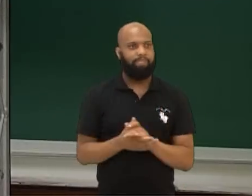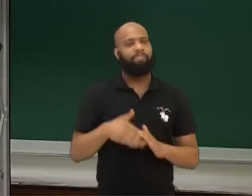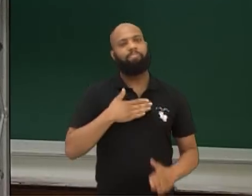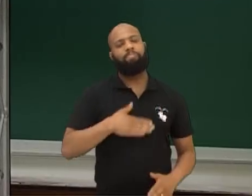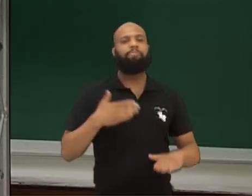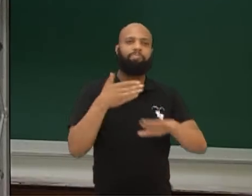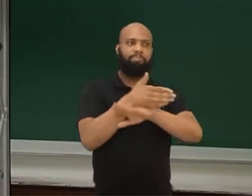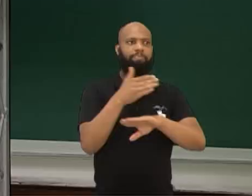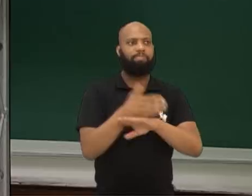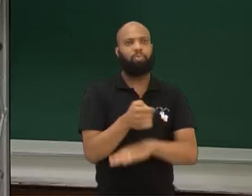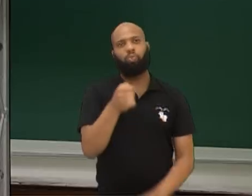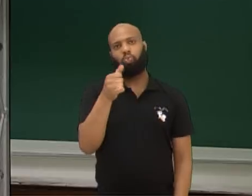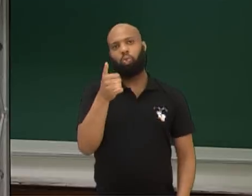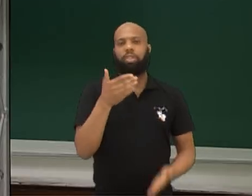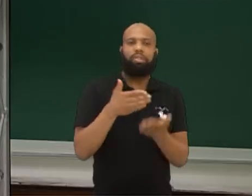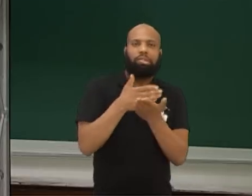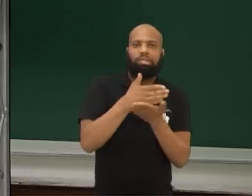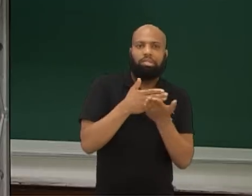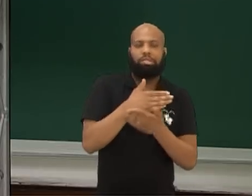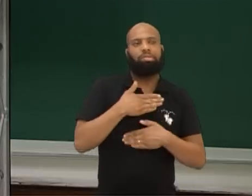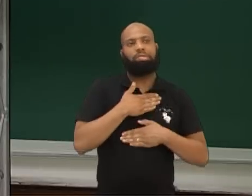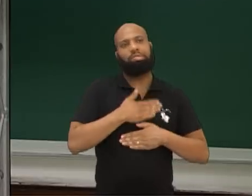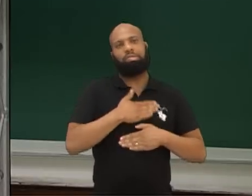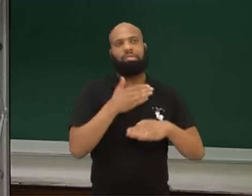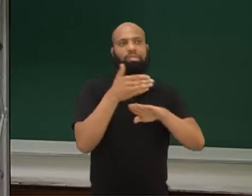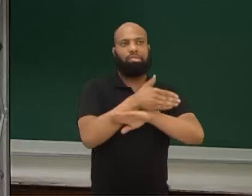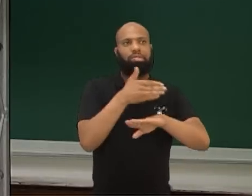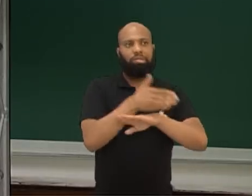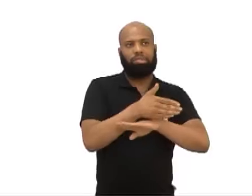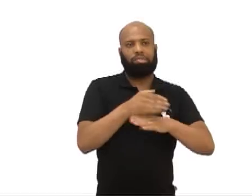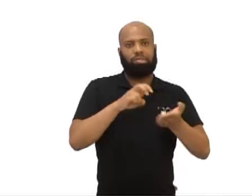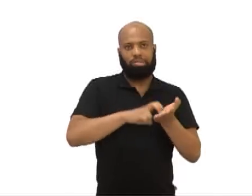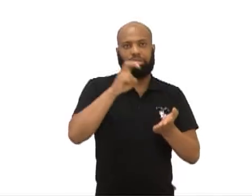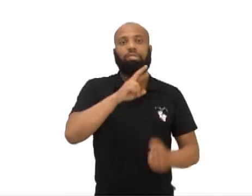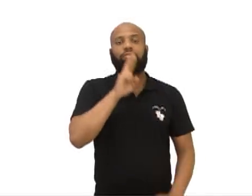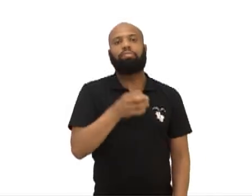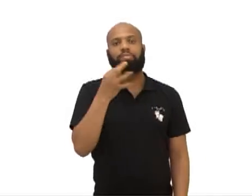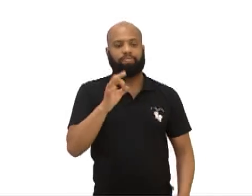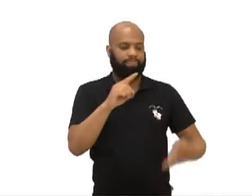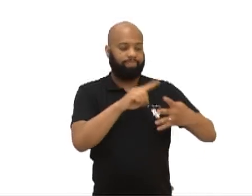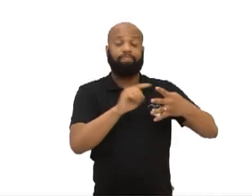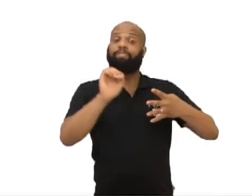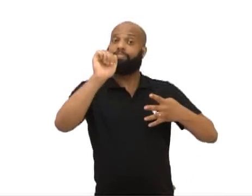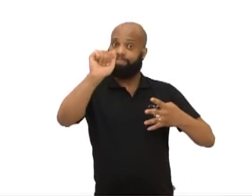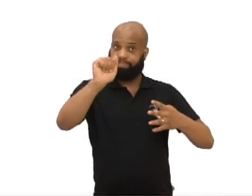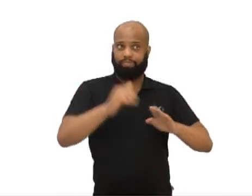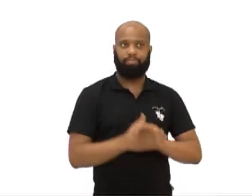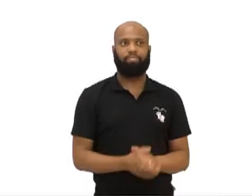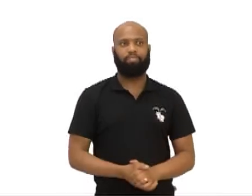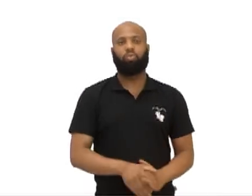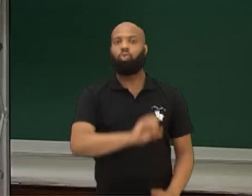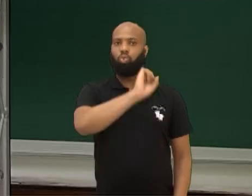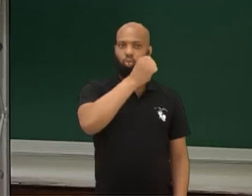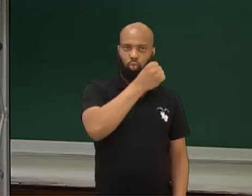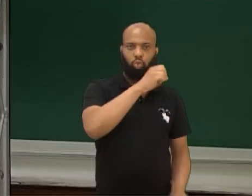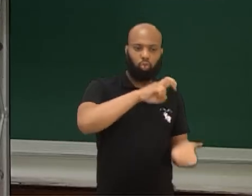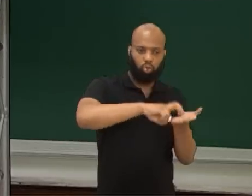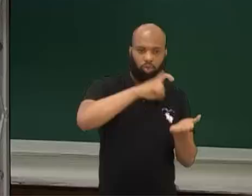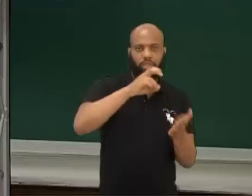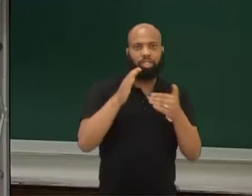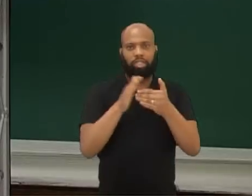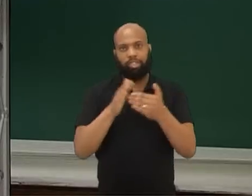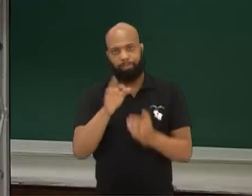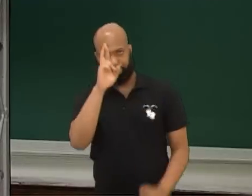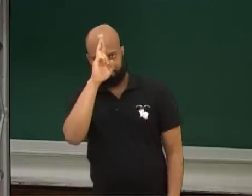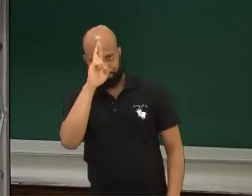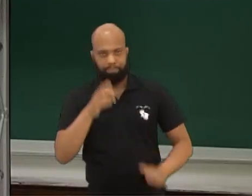980 pessoas. Quer dizer, praticamente metade das pessoas gostam de ir no período da manhã. Então, a resposta correta é a alternativa A, das 8 às